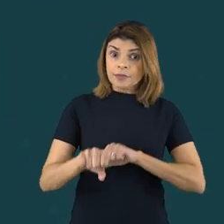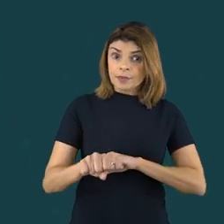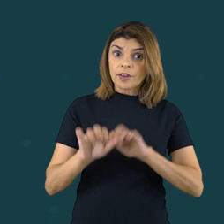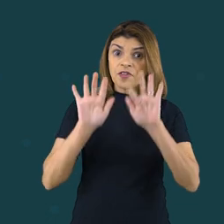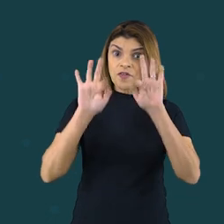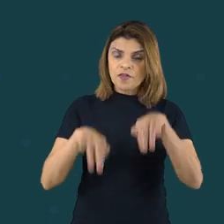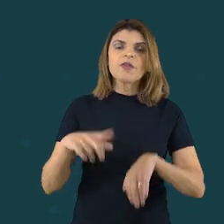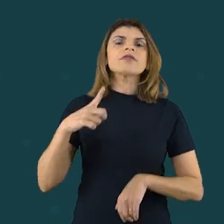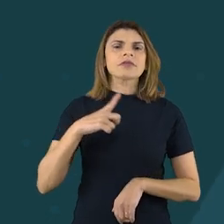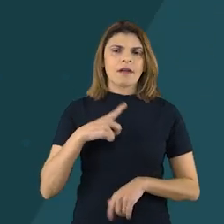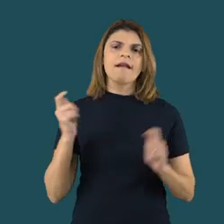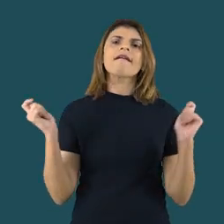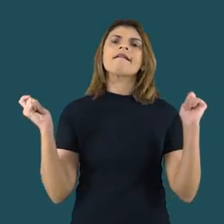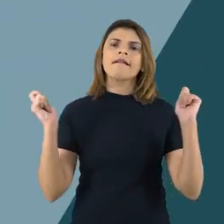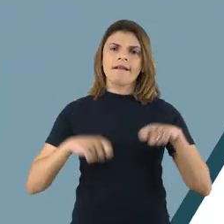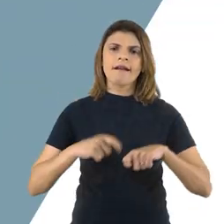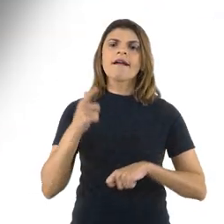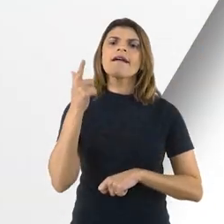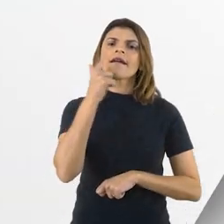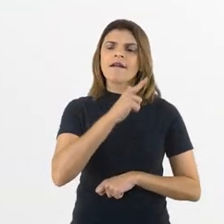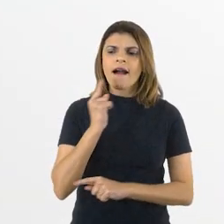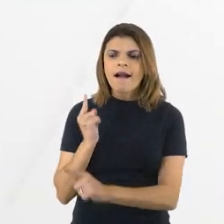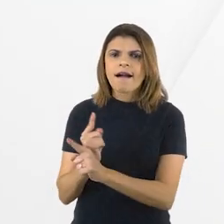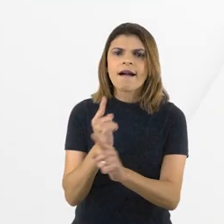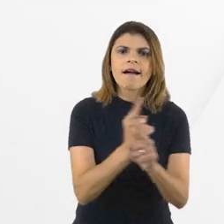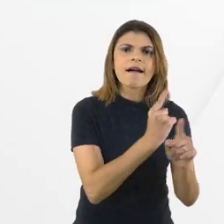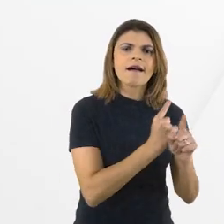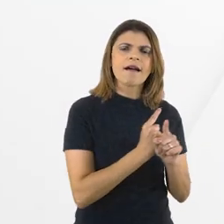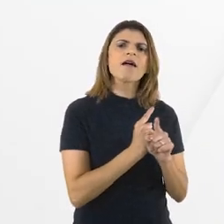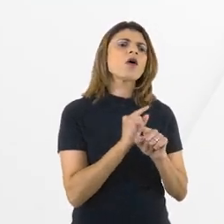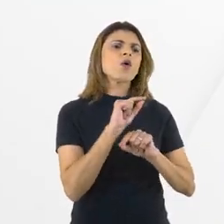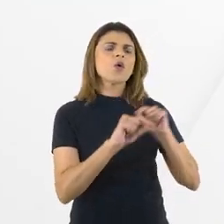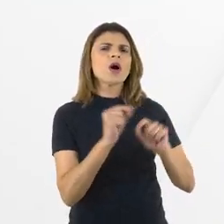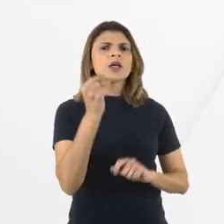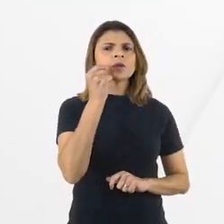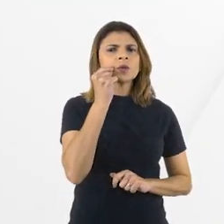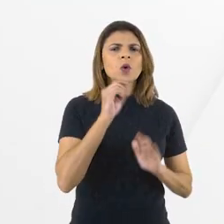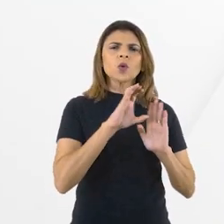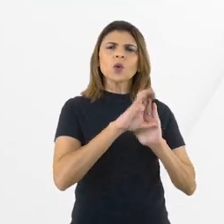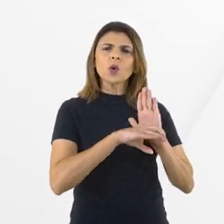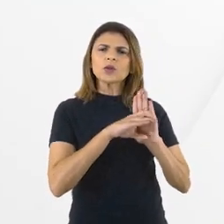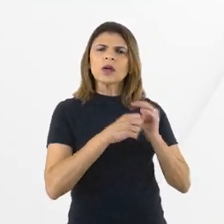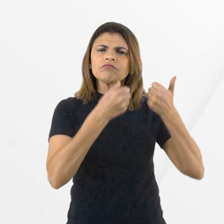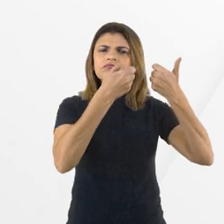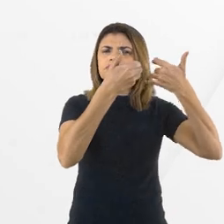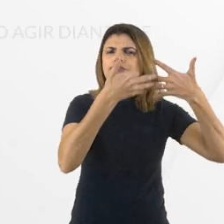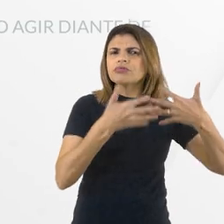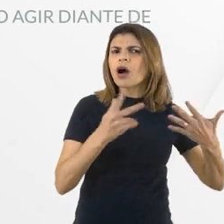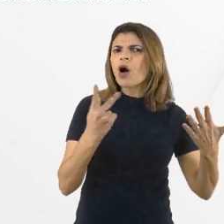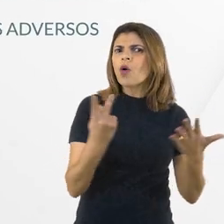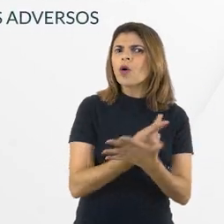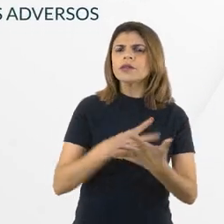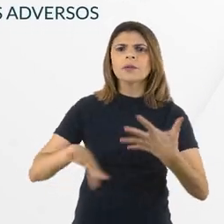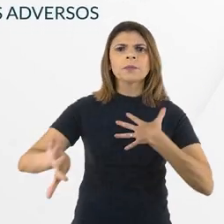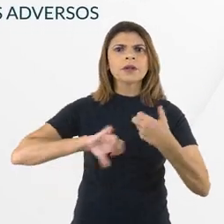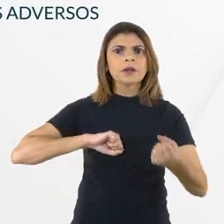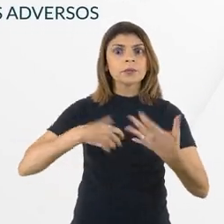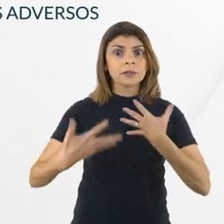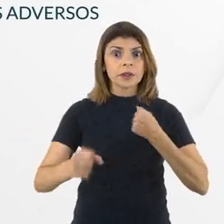Ao concluir este curso, você será capaz de compreender o que é a doença, descrever como ocorre a